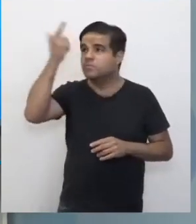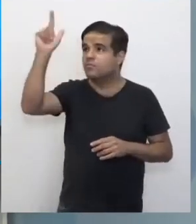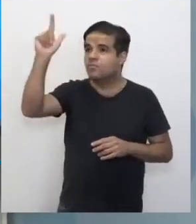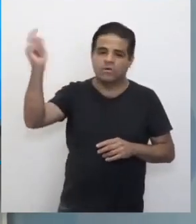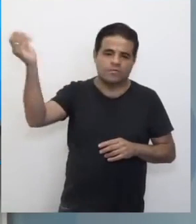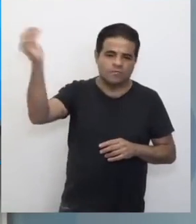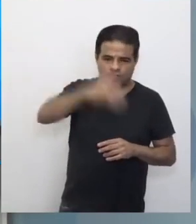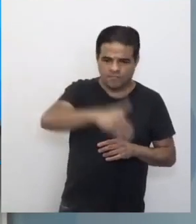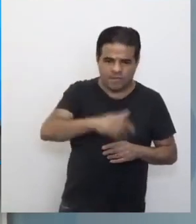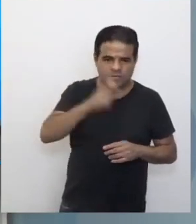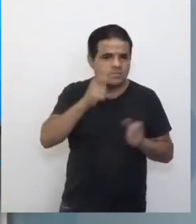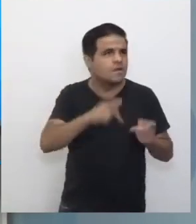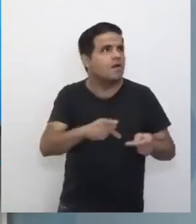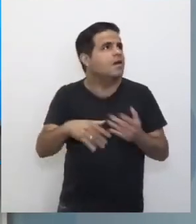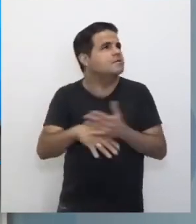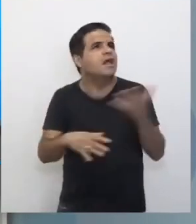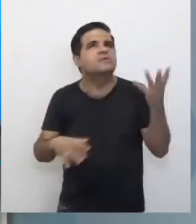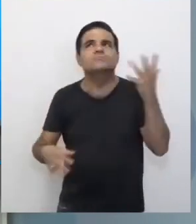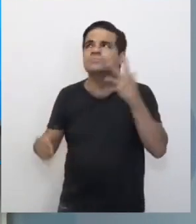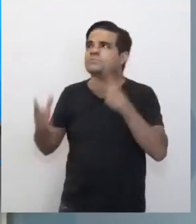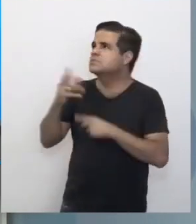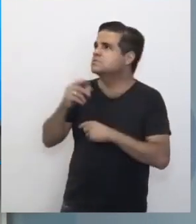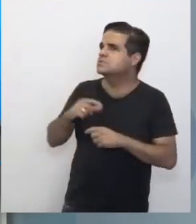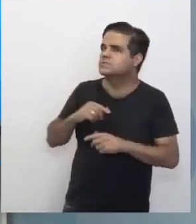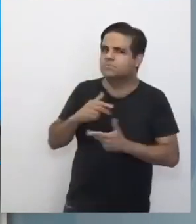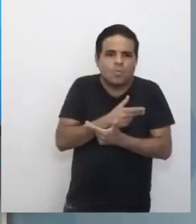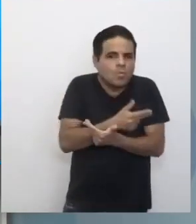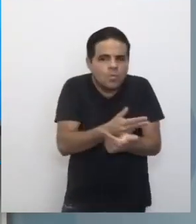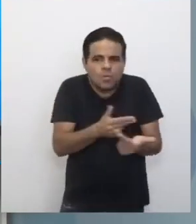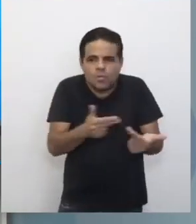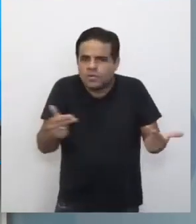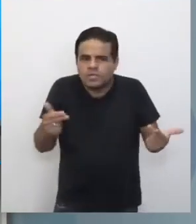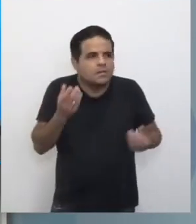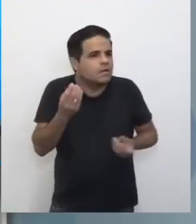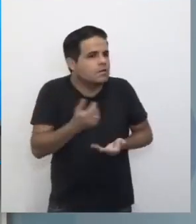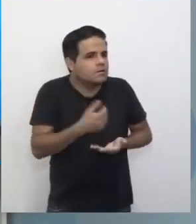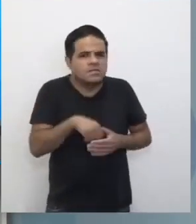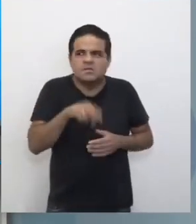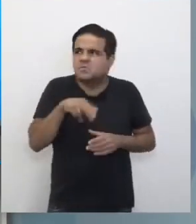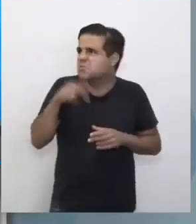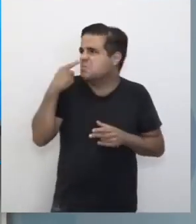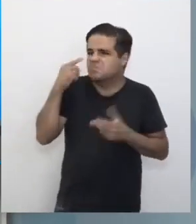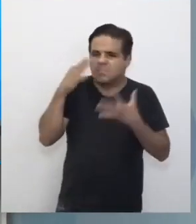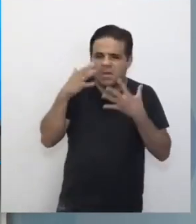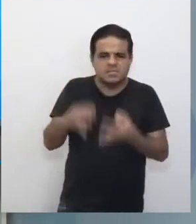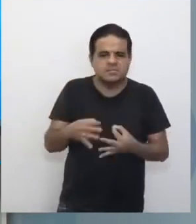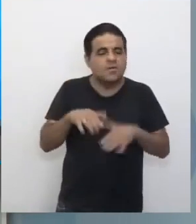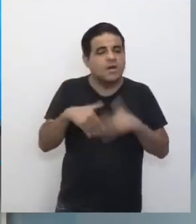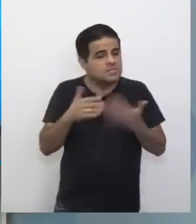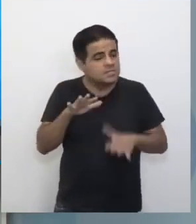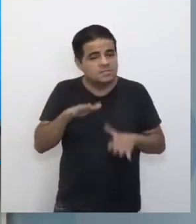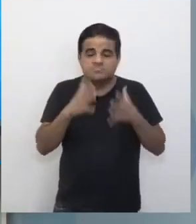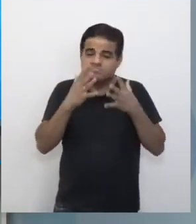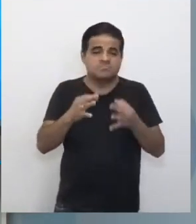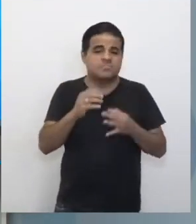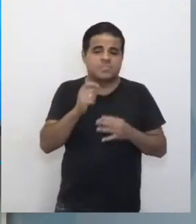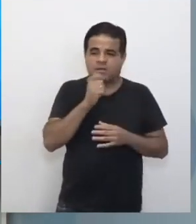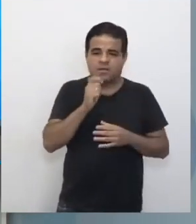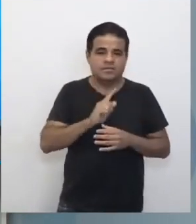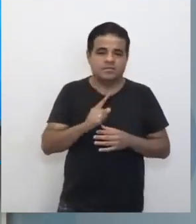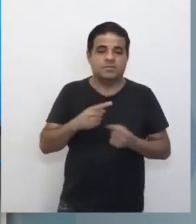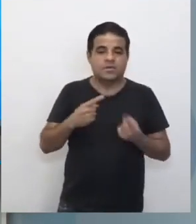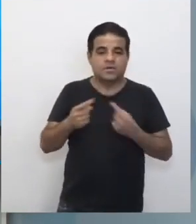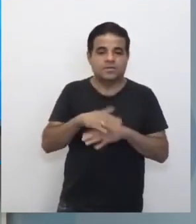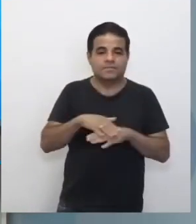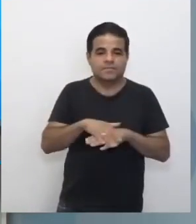aprecia tudo. Nossa, que cidade linda, tem de tudo, tem papapá. Aí a gente fala: nossa, nunca nem prestei atenção. Ou prestei atenção, né? Tô olhando aqui até pra produtora